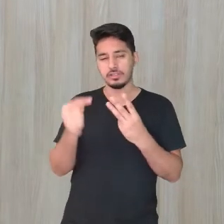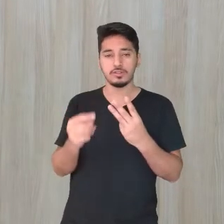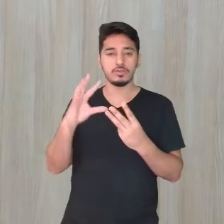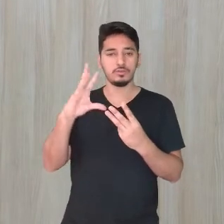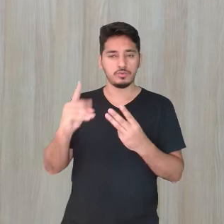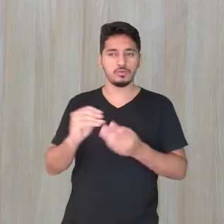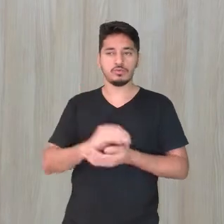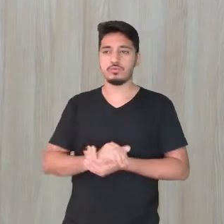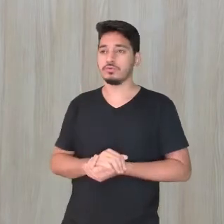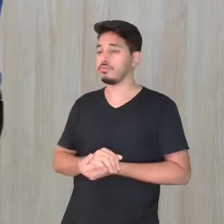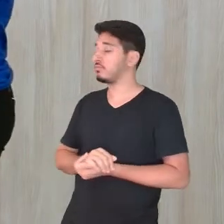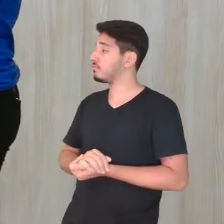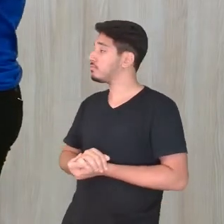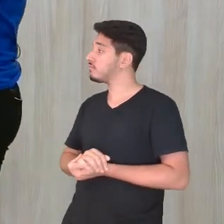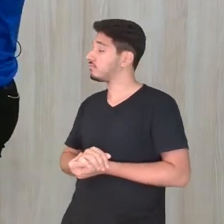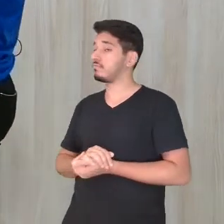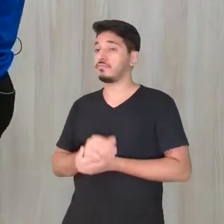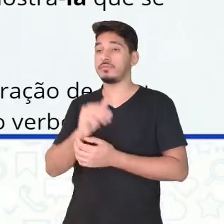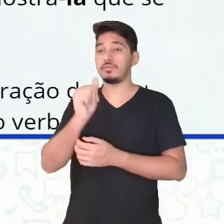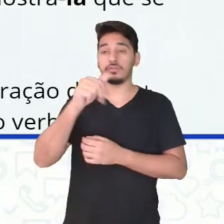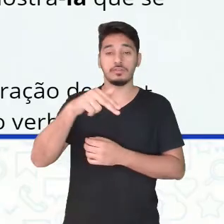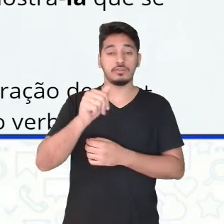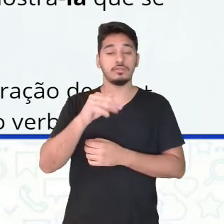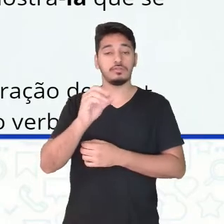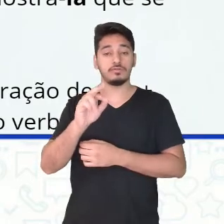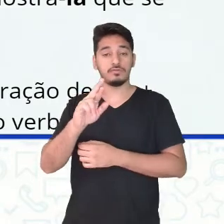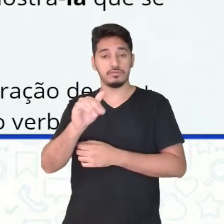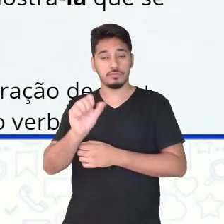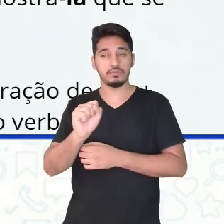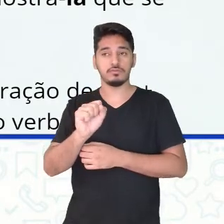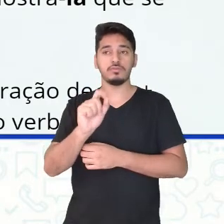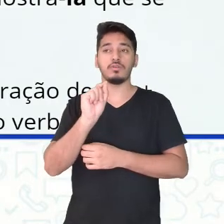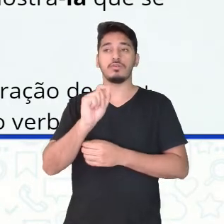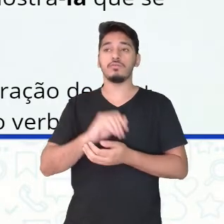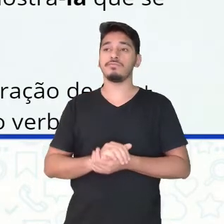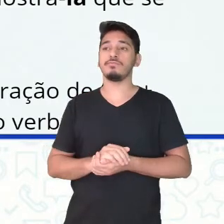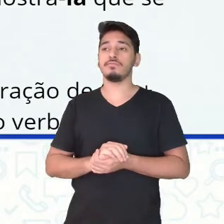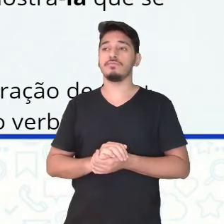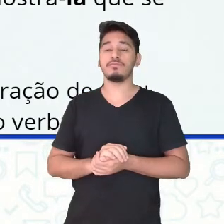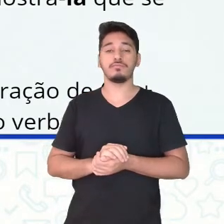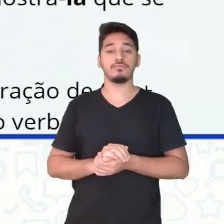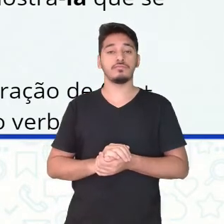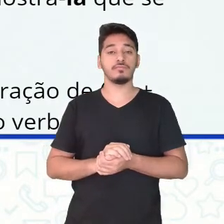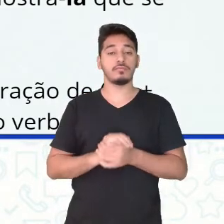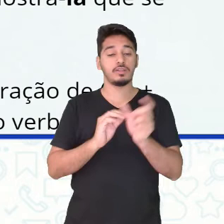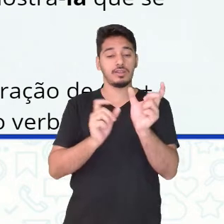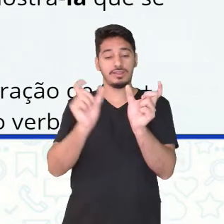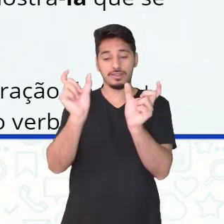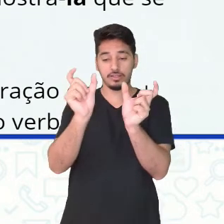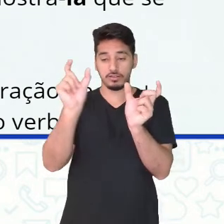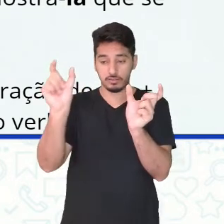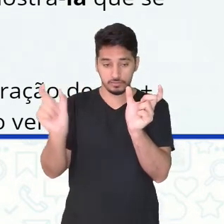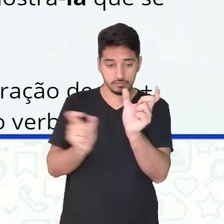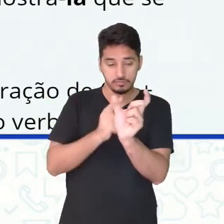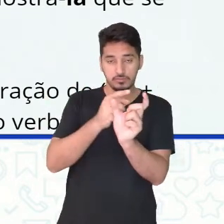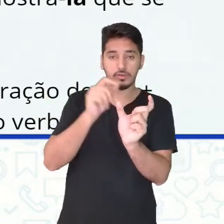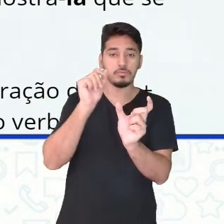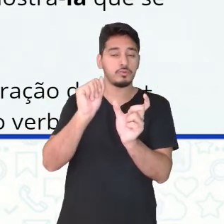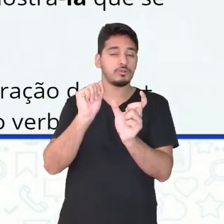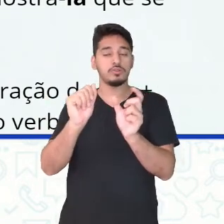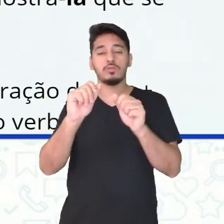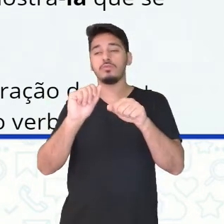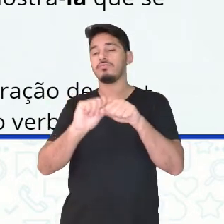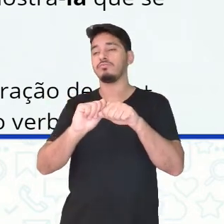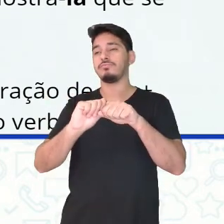anáforas agora, tá certo? As anáforas retomam o referente por meio de um elemento coesivo. Pode ser um